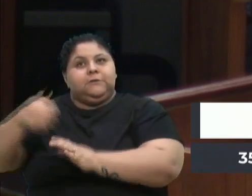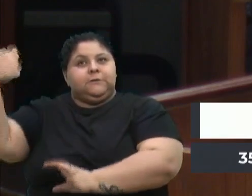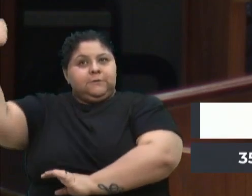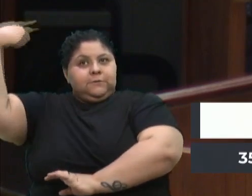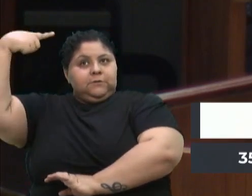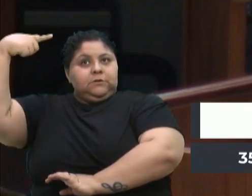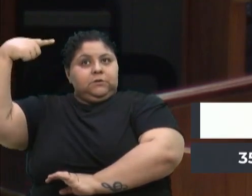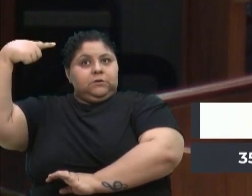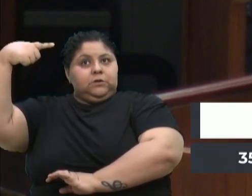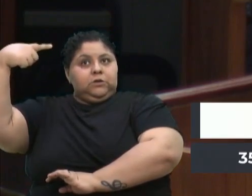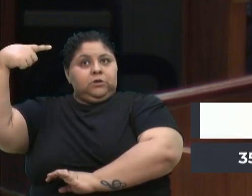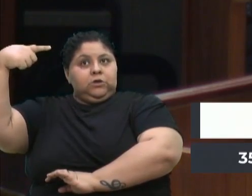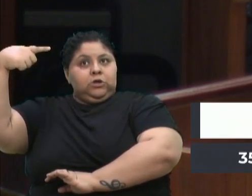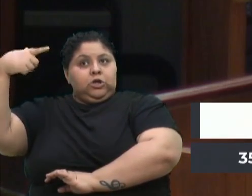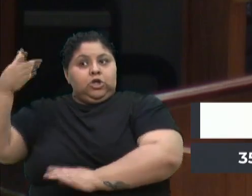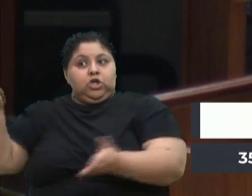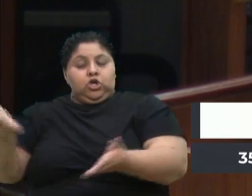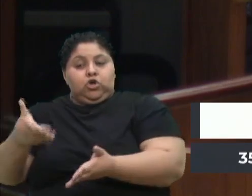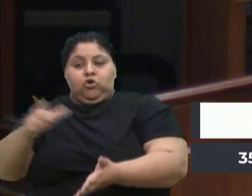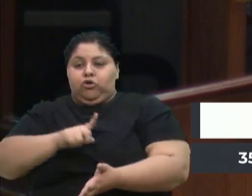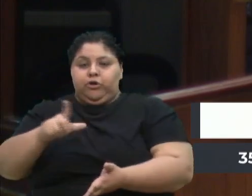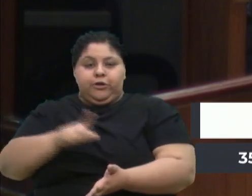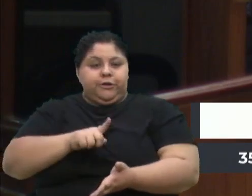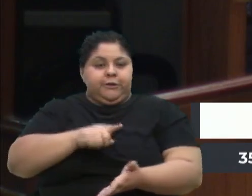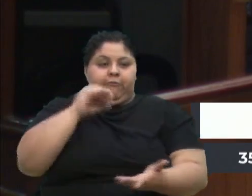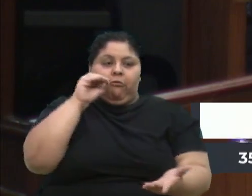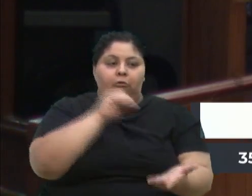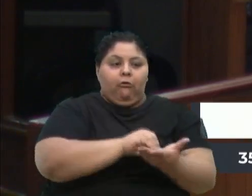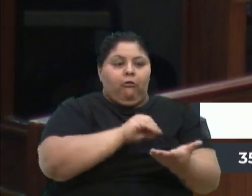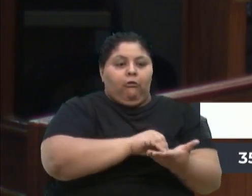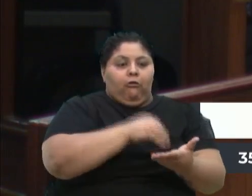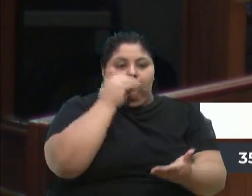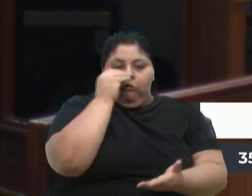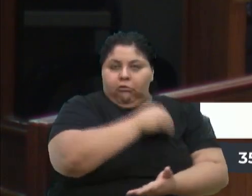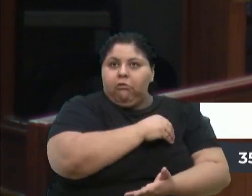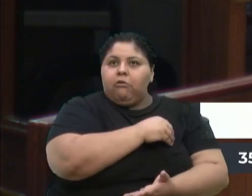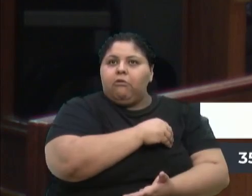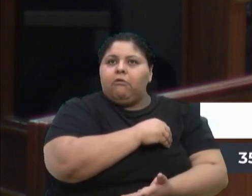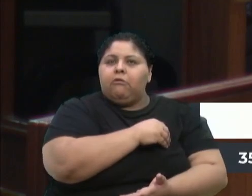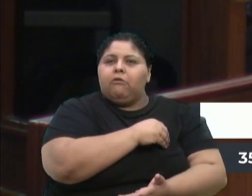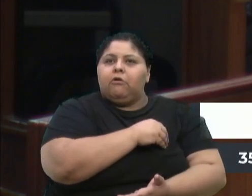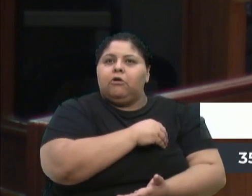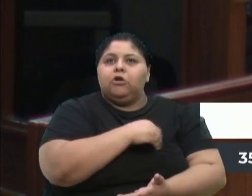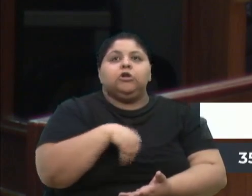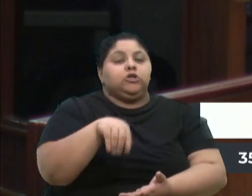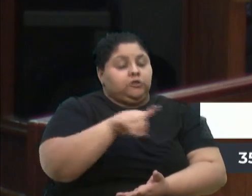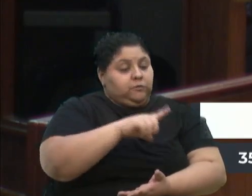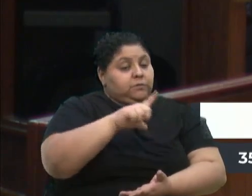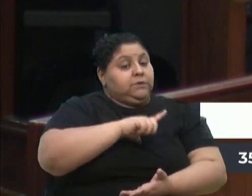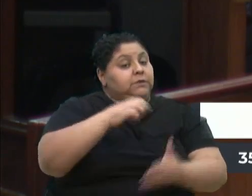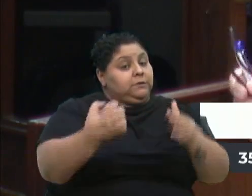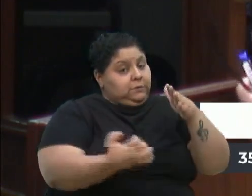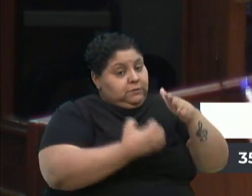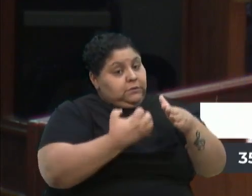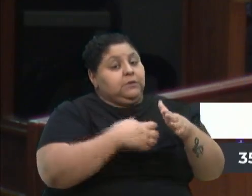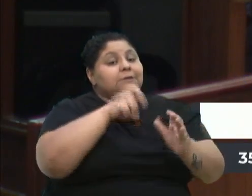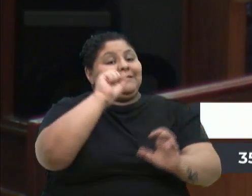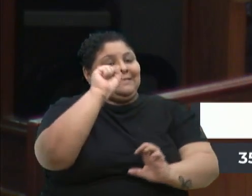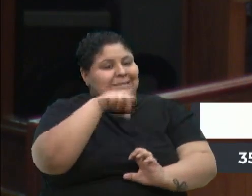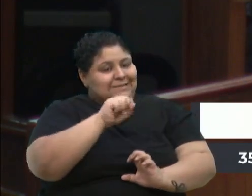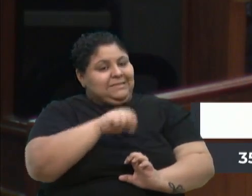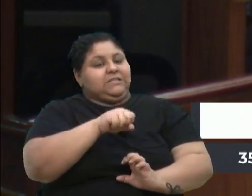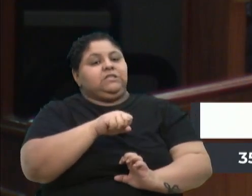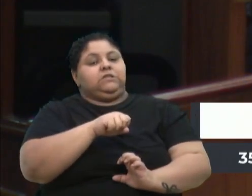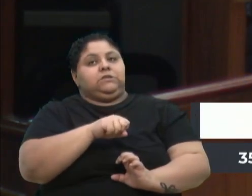estamos comprando não estão durando, eu não sei. Porque nós vamos ter essa empresa, sim, ela vai ter que preencher todos